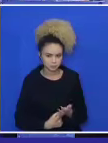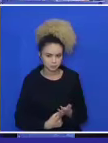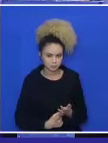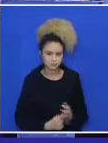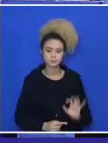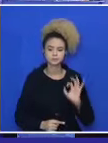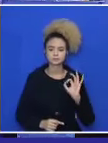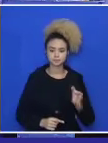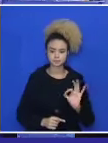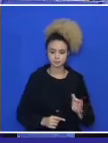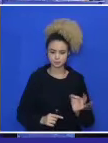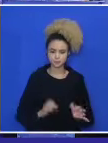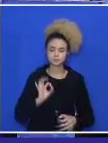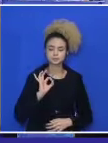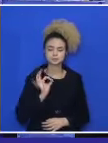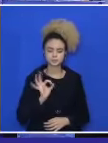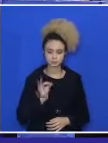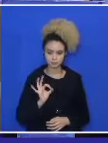confirmam? Sim, confirmo.